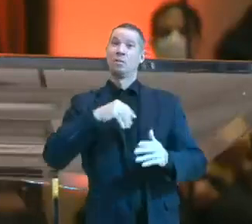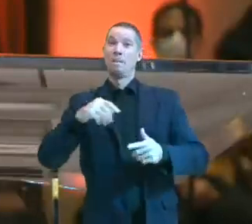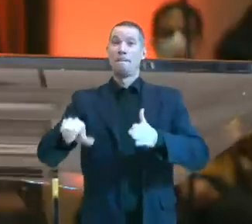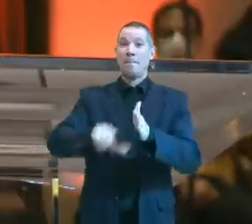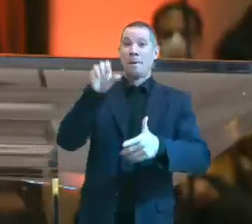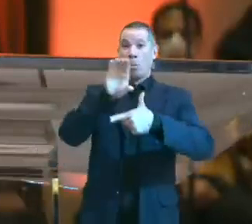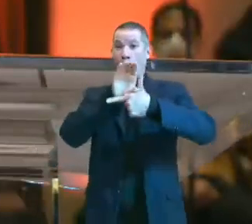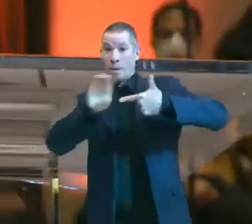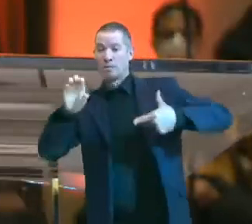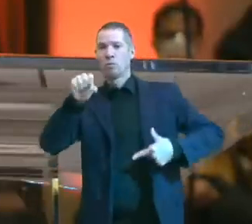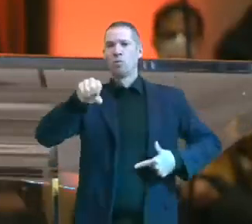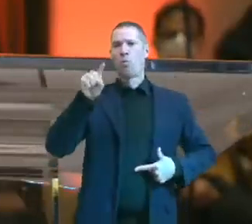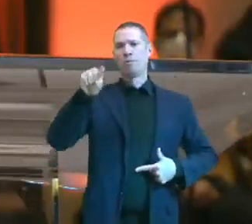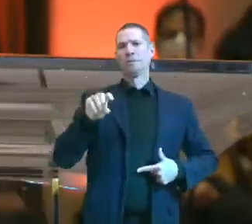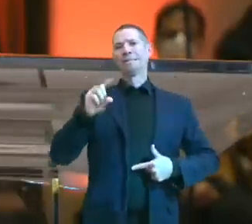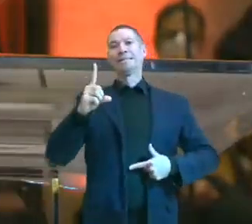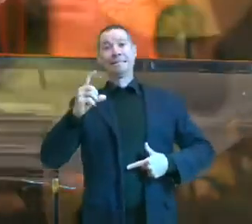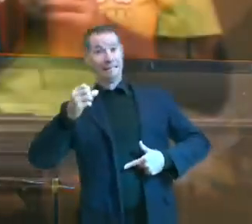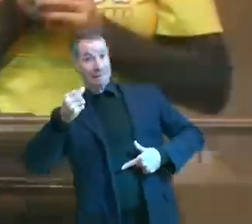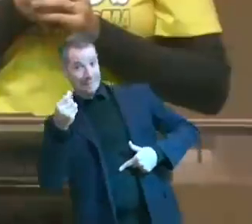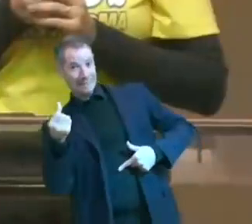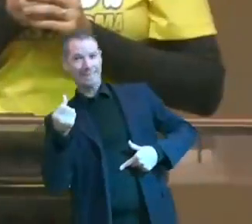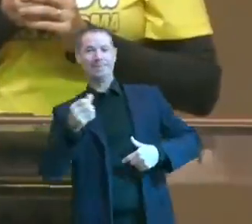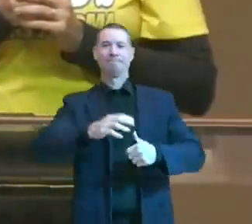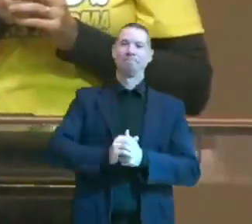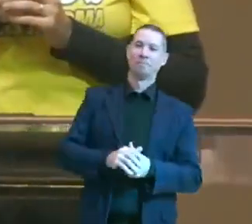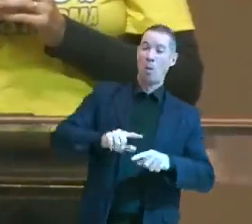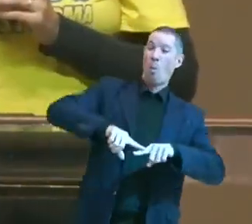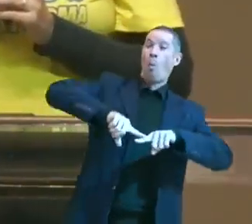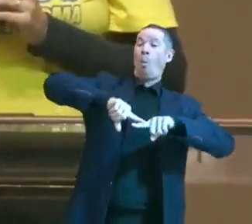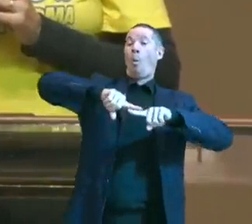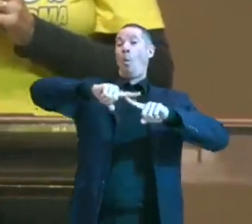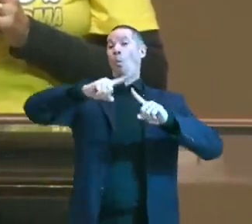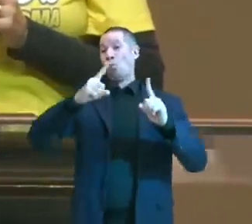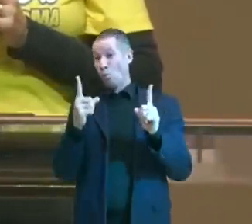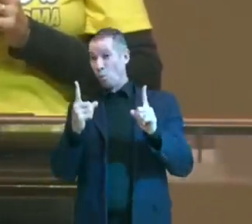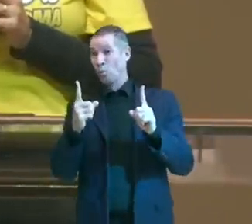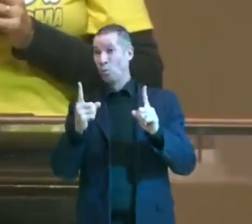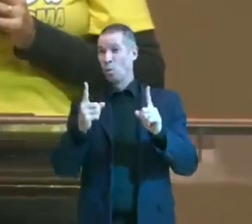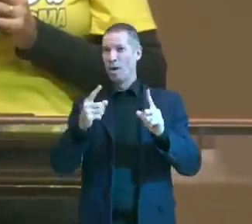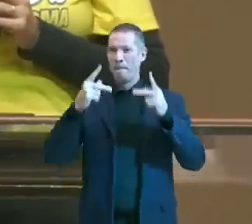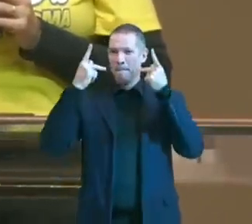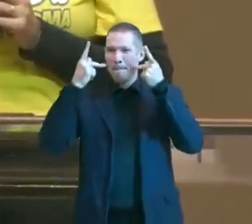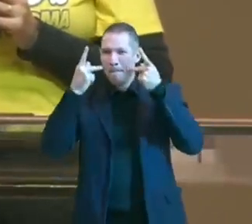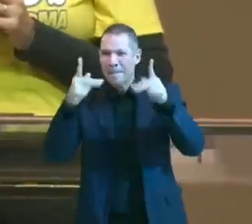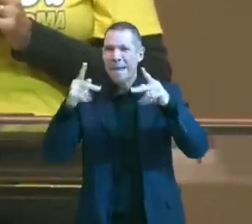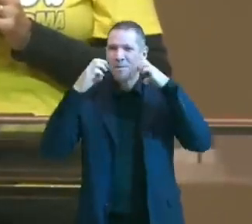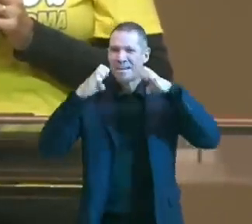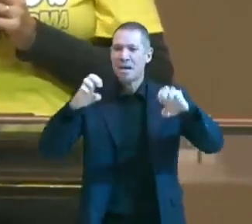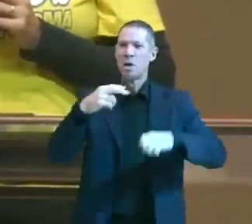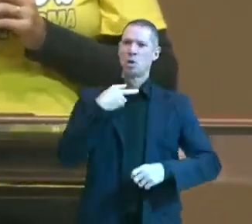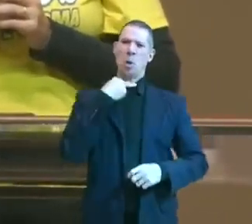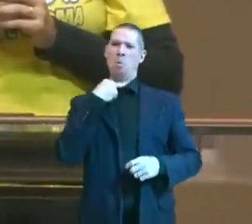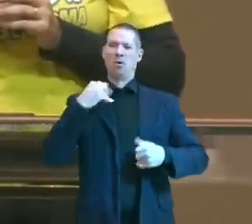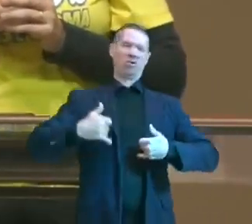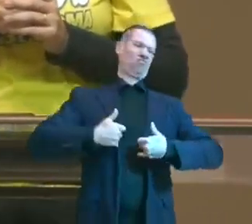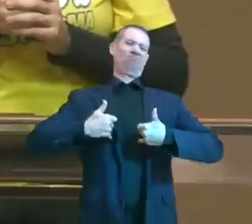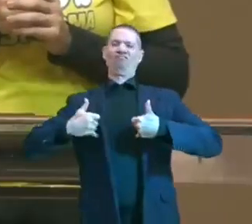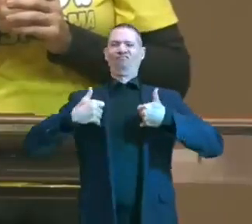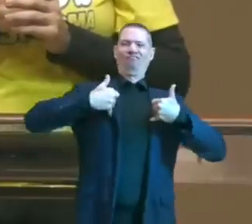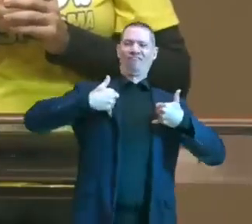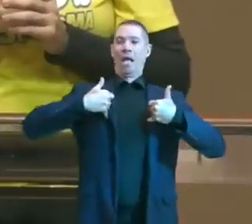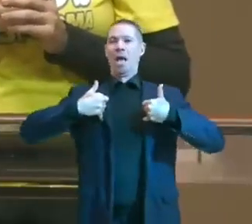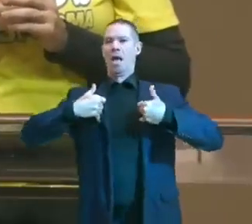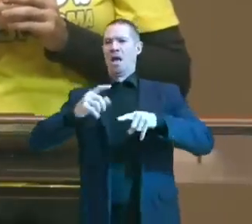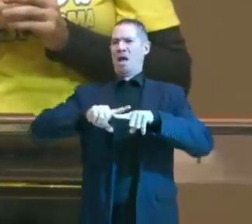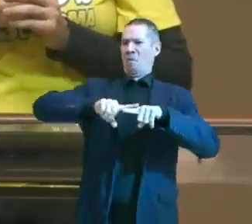Coríntios 9, 16 diz o seguinte: contudo, quando prego o evangelho, não posso me orgulhar, pois